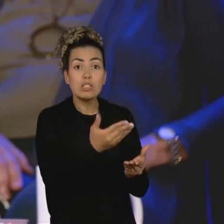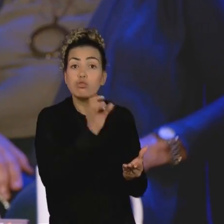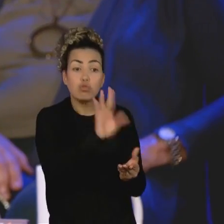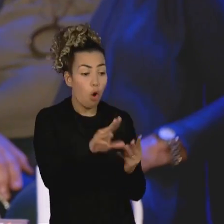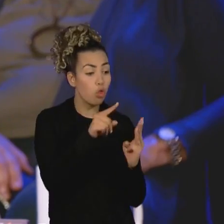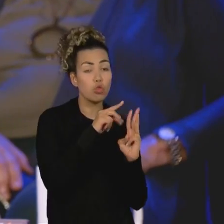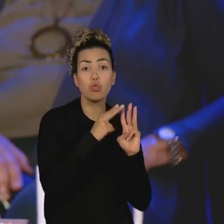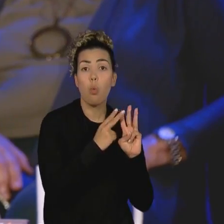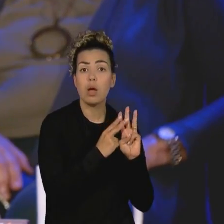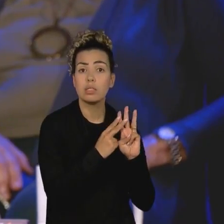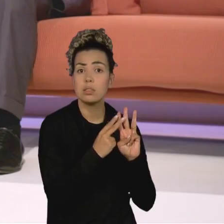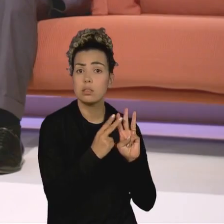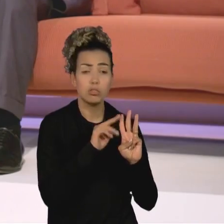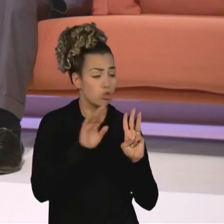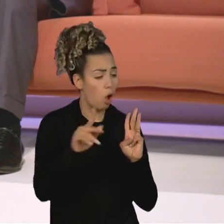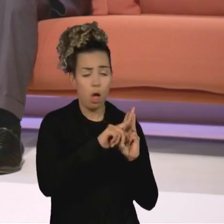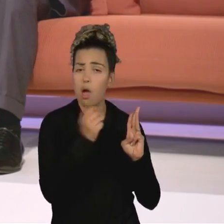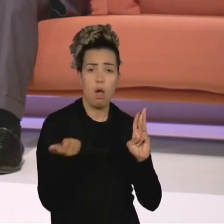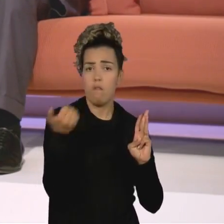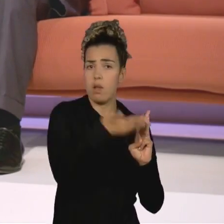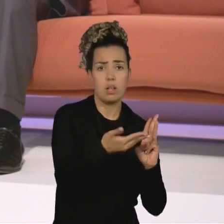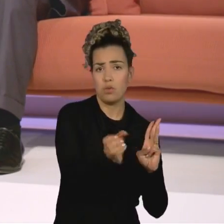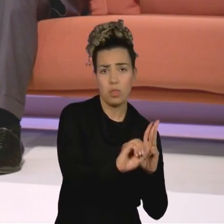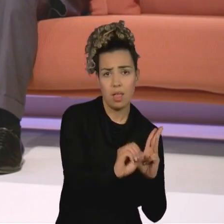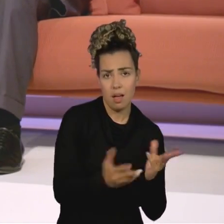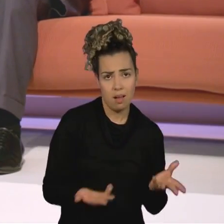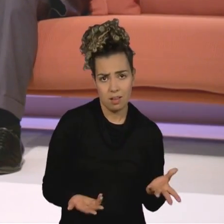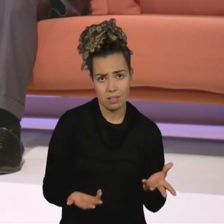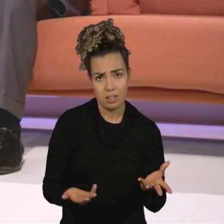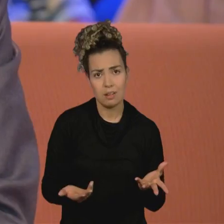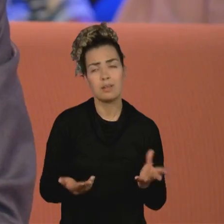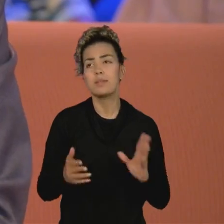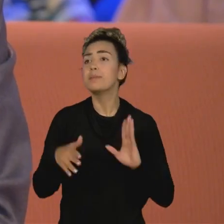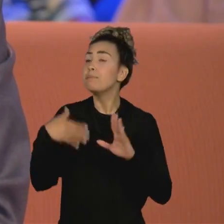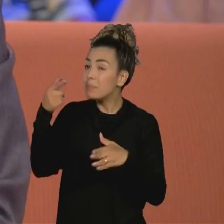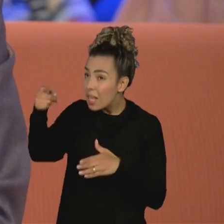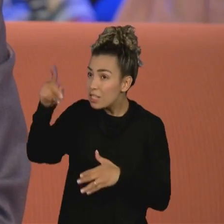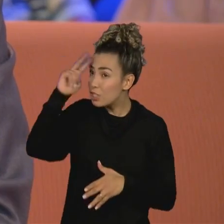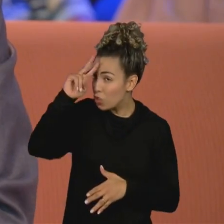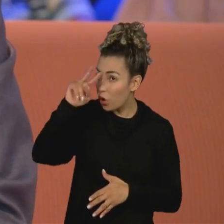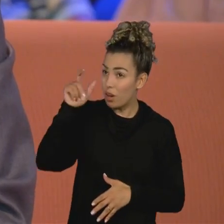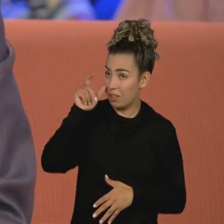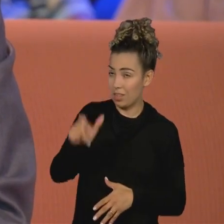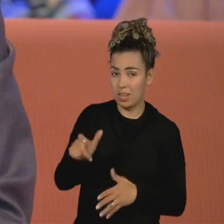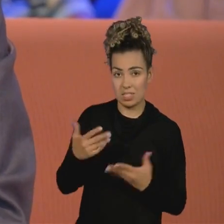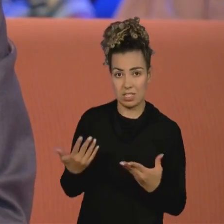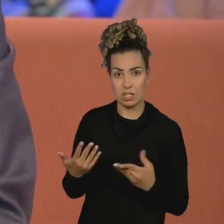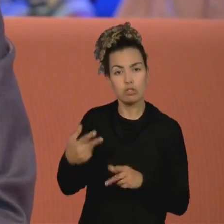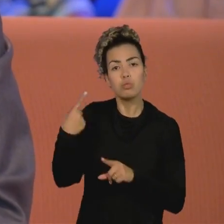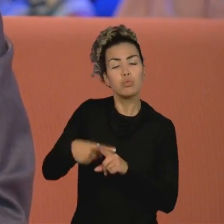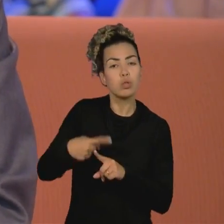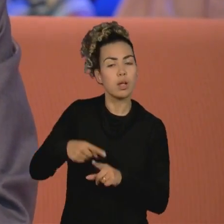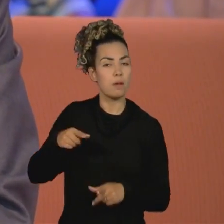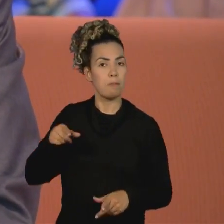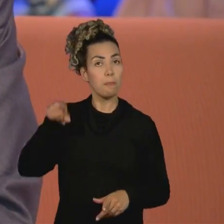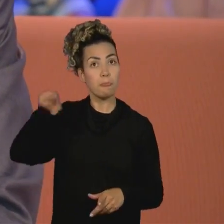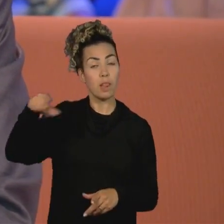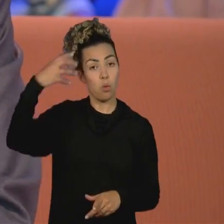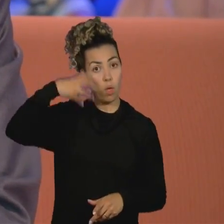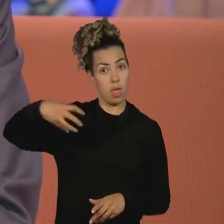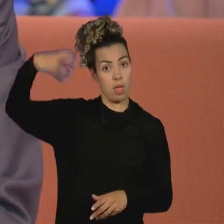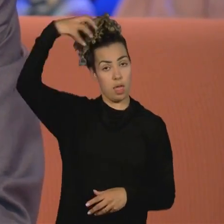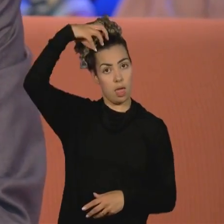né? Essa é uma história interessante porque o Rei Lear ele começa com o rei pedindo, dê o mapa. E é